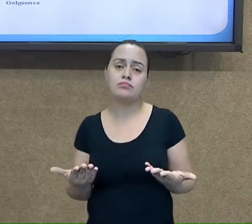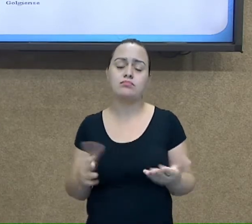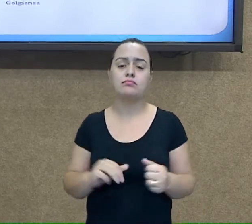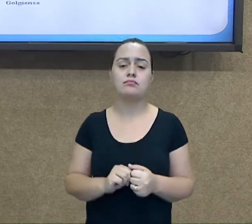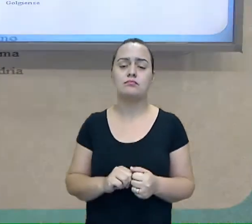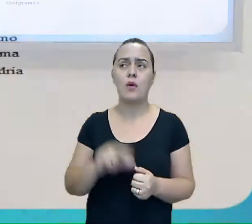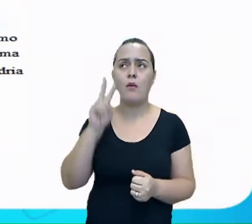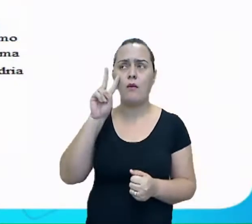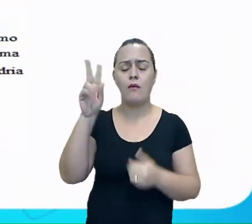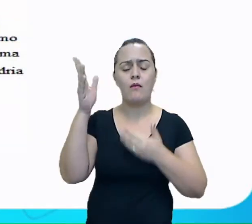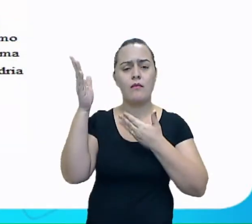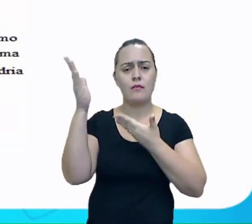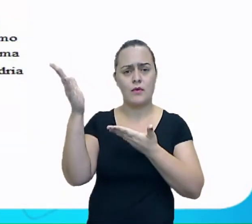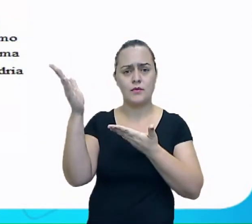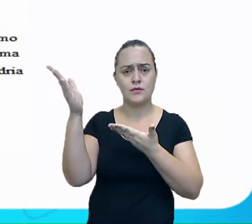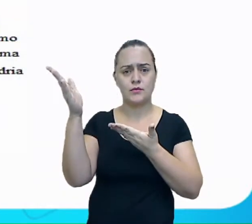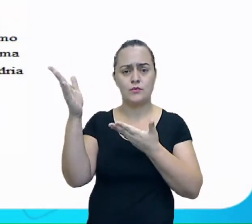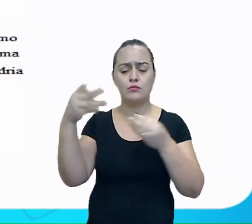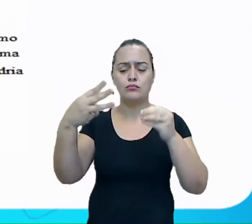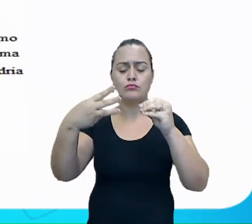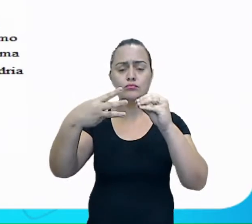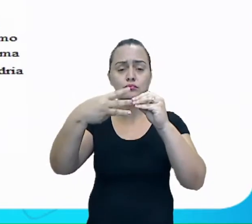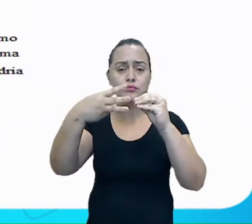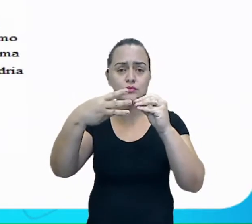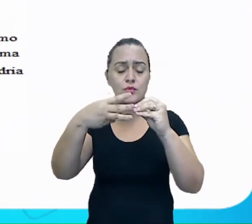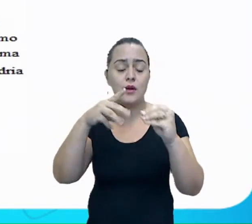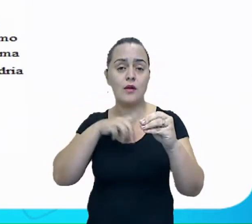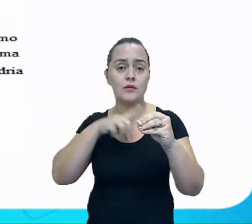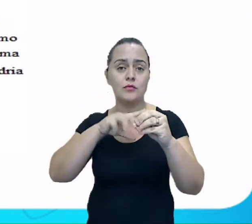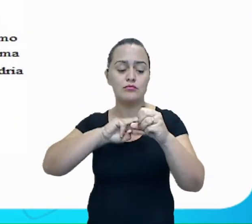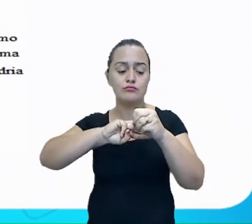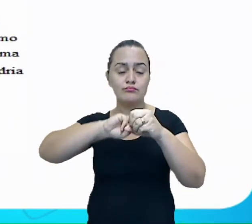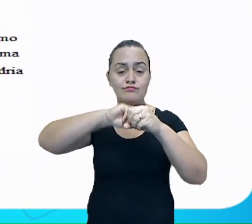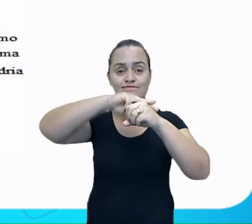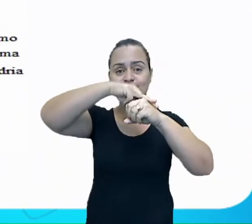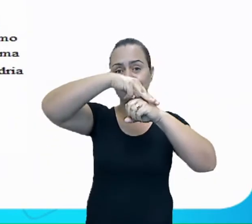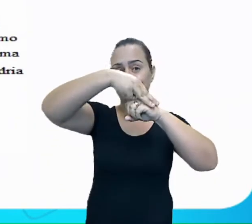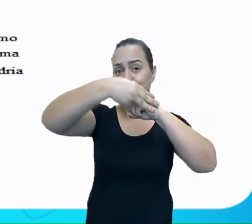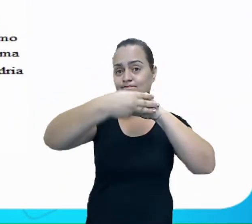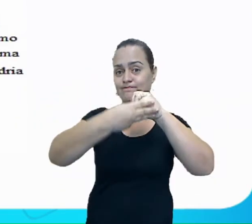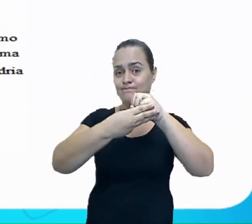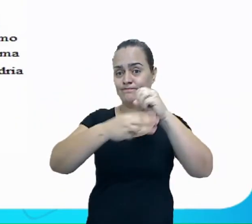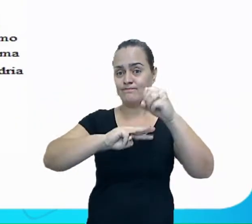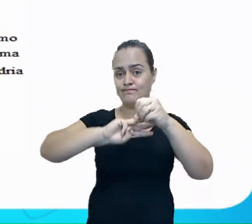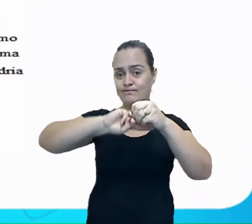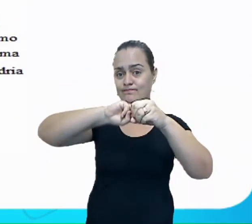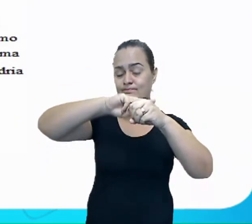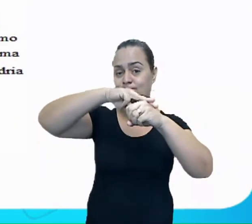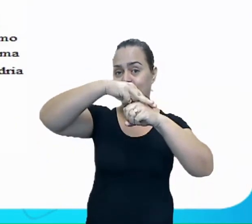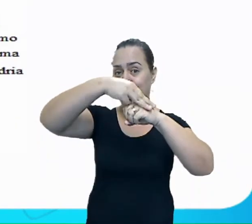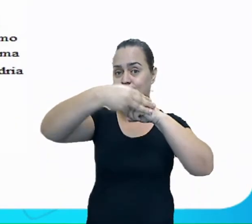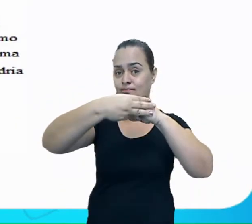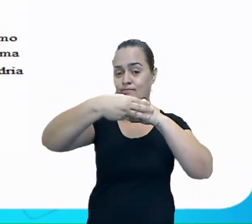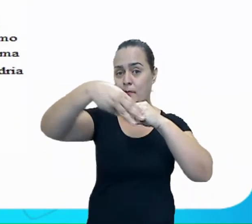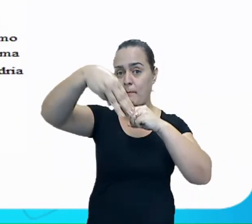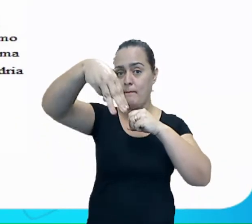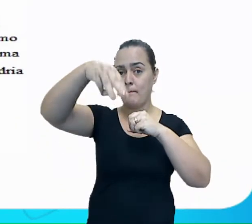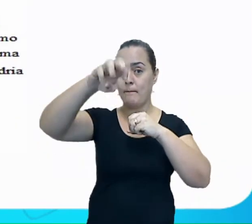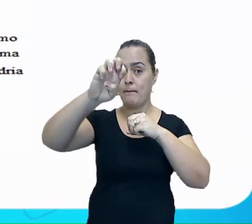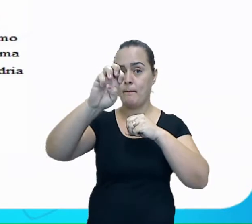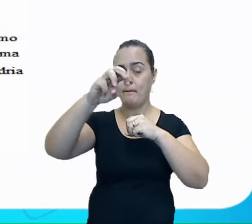é a membrana plasmática. Tem um espaço interno, que